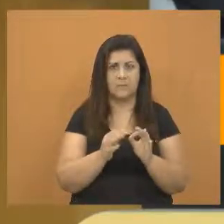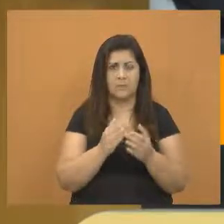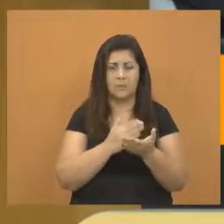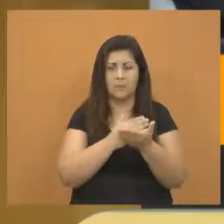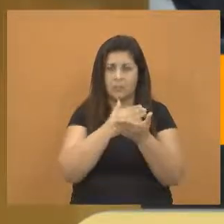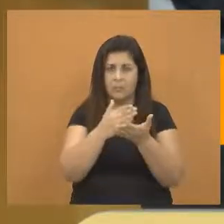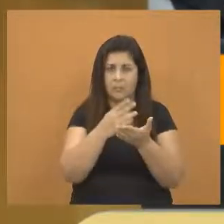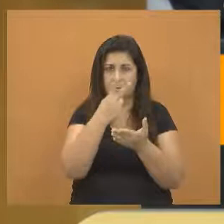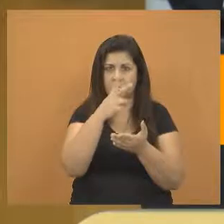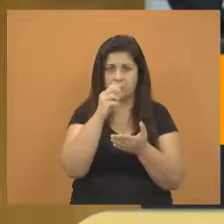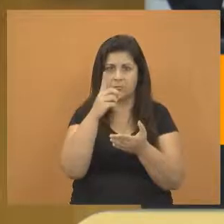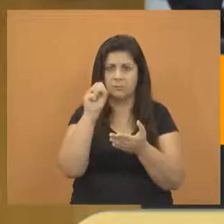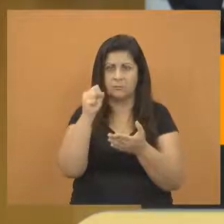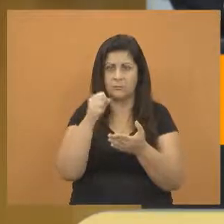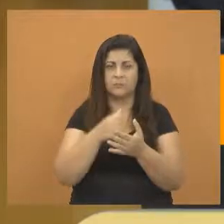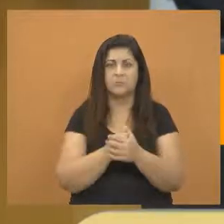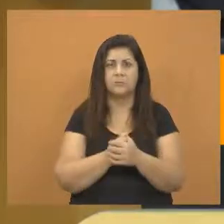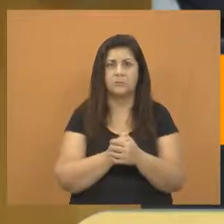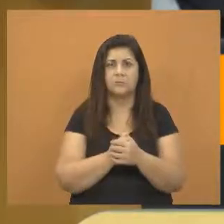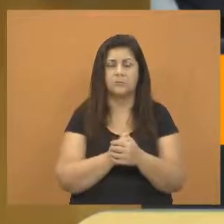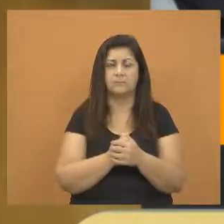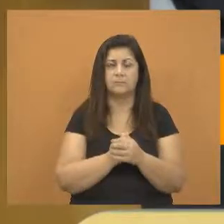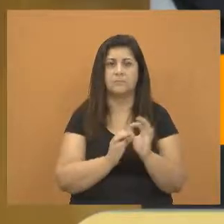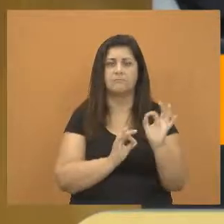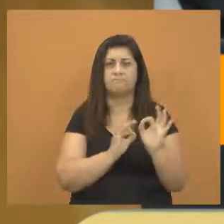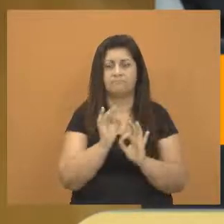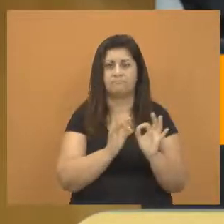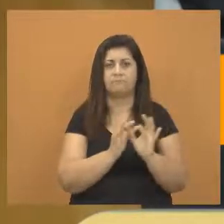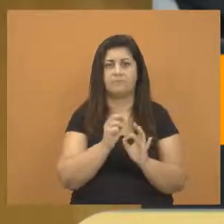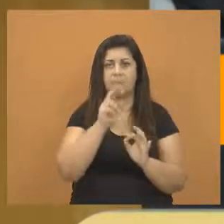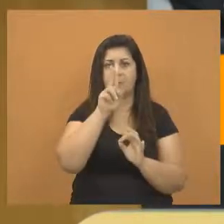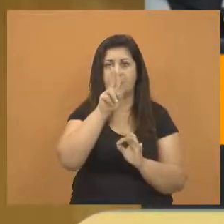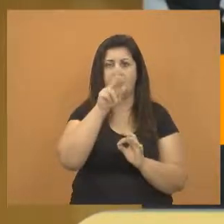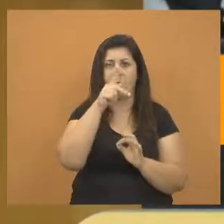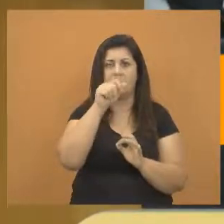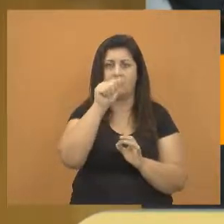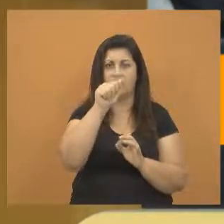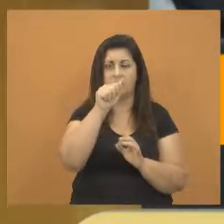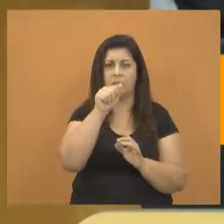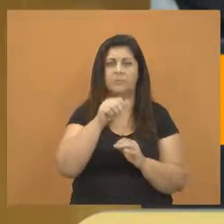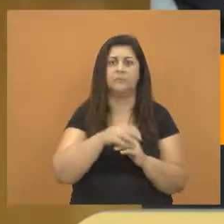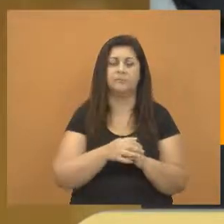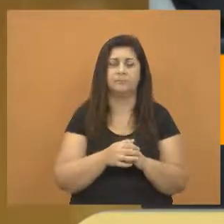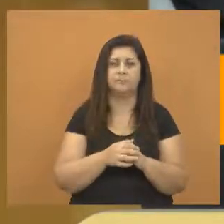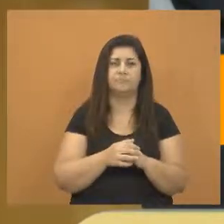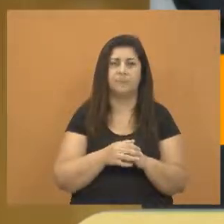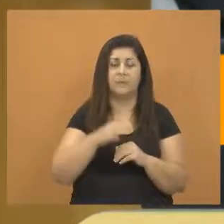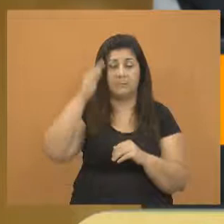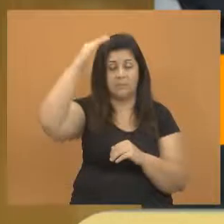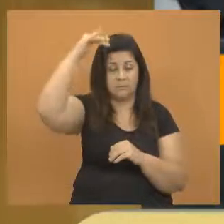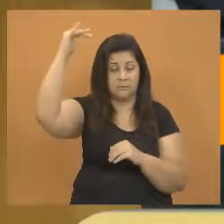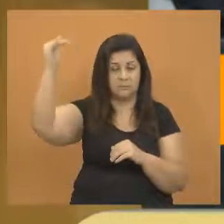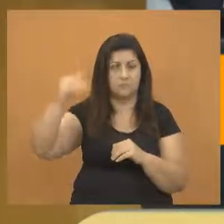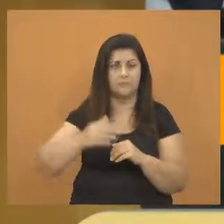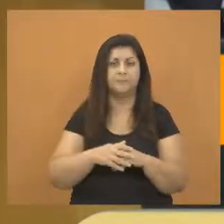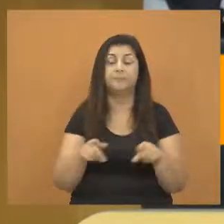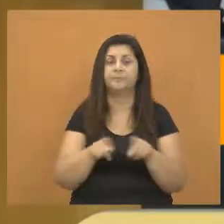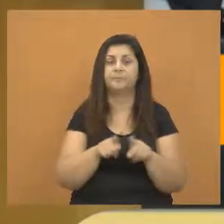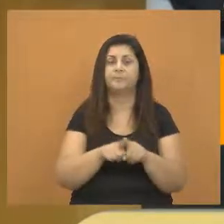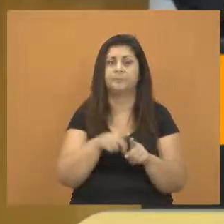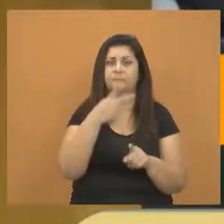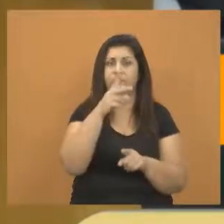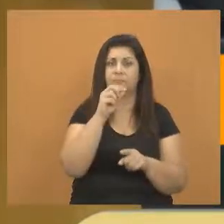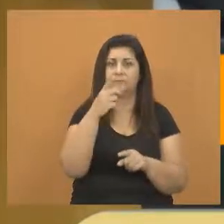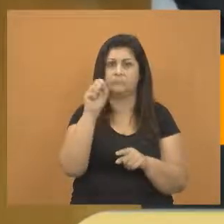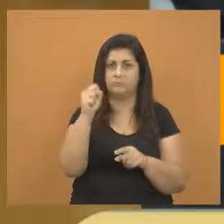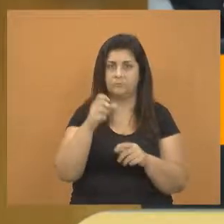de 2018, a abertura do UPA adulto, Dr. Telmo. É também previsto para o ano 2018,